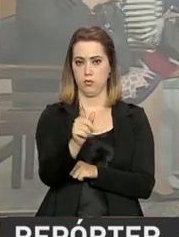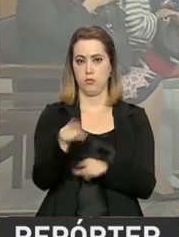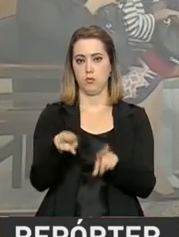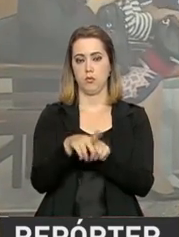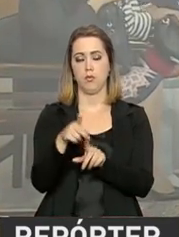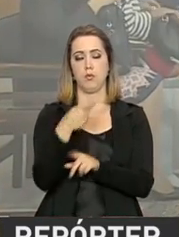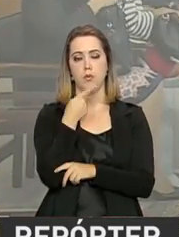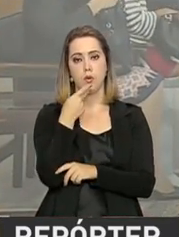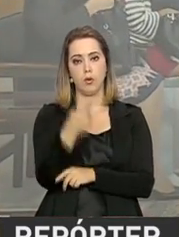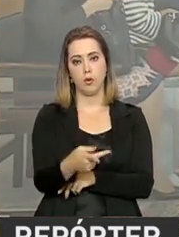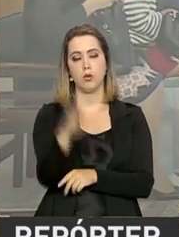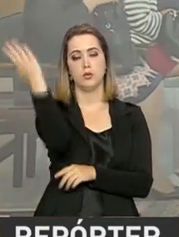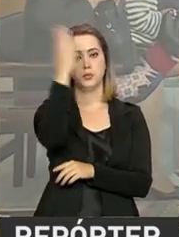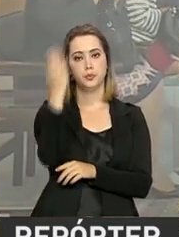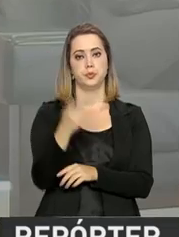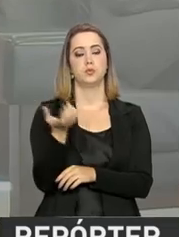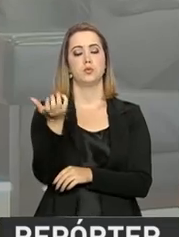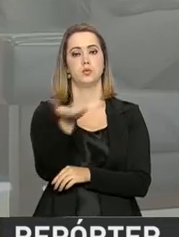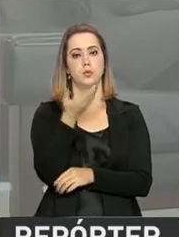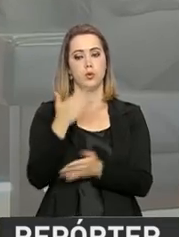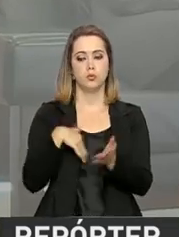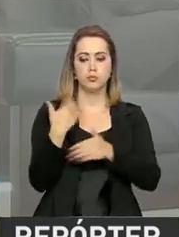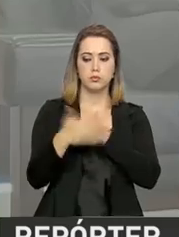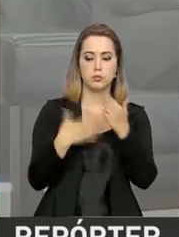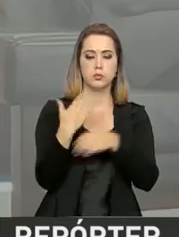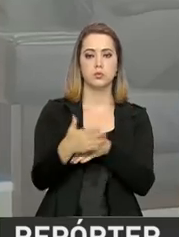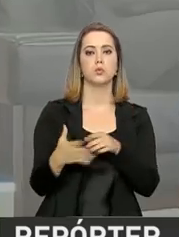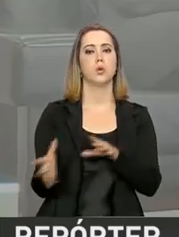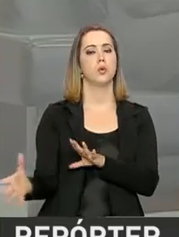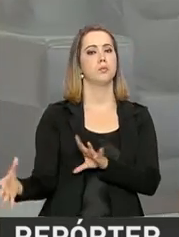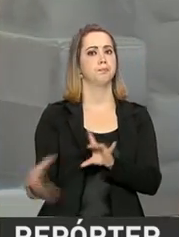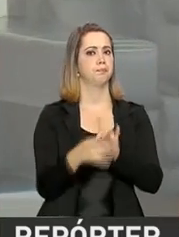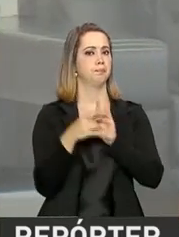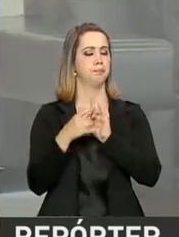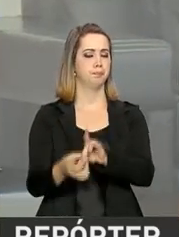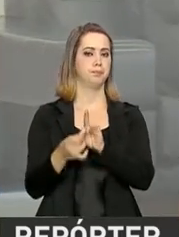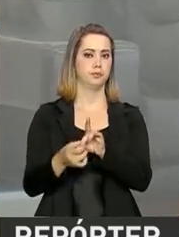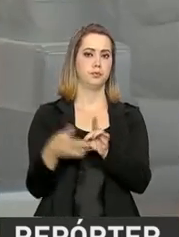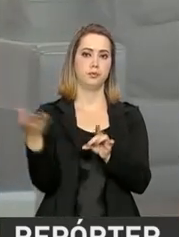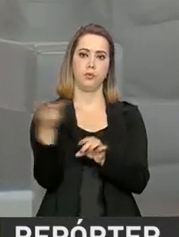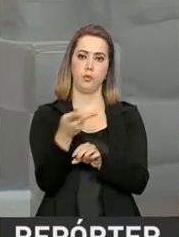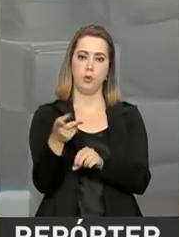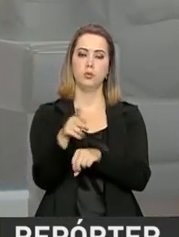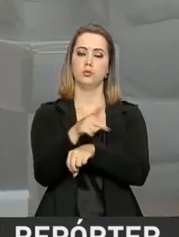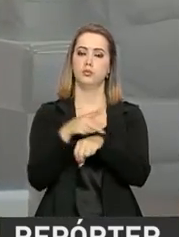anos e disse que o Brasil quer manter uma relação de muita proximidade com o país